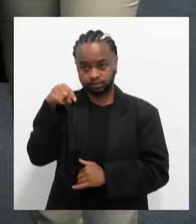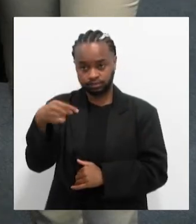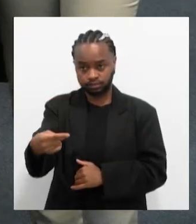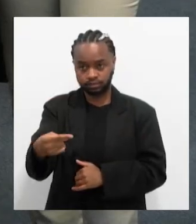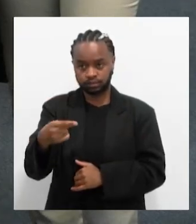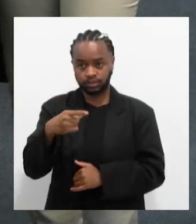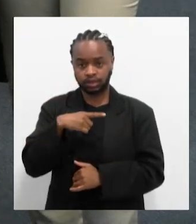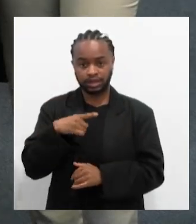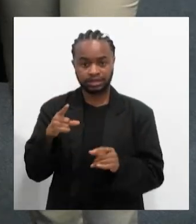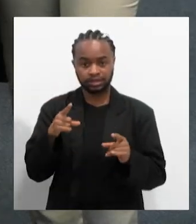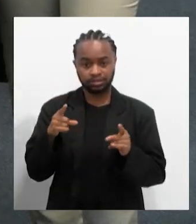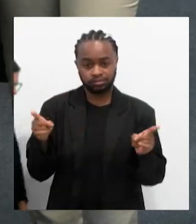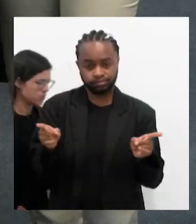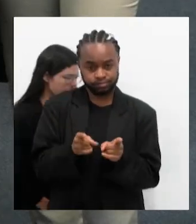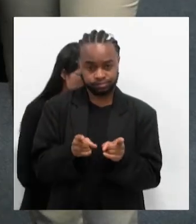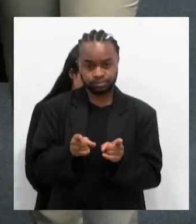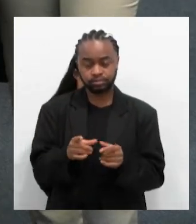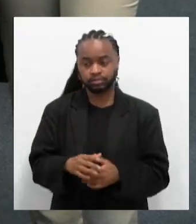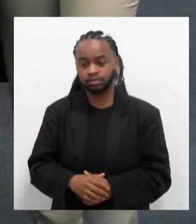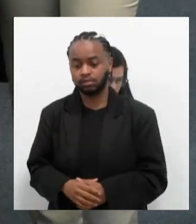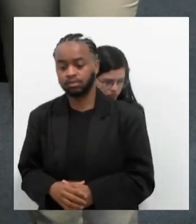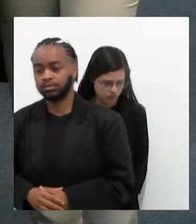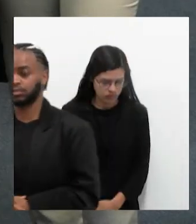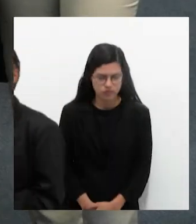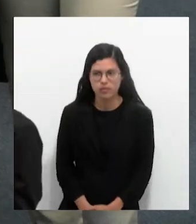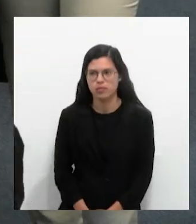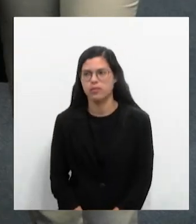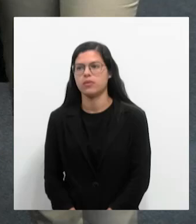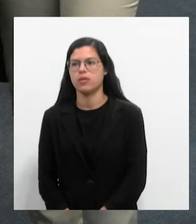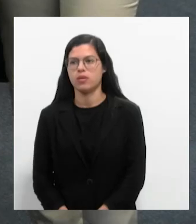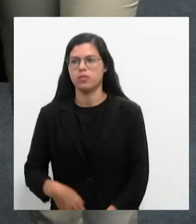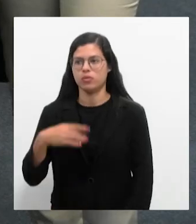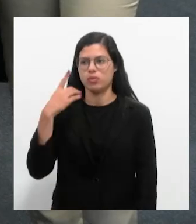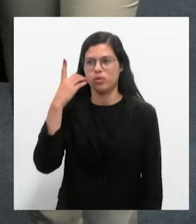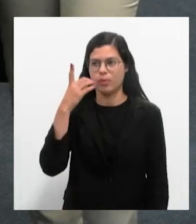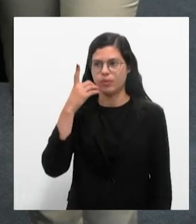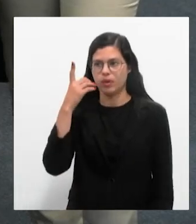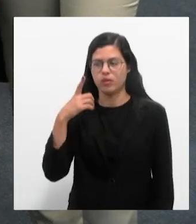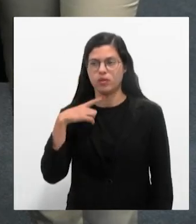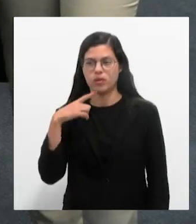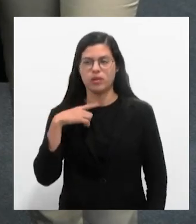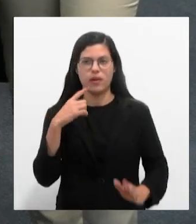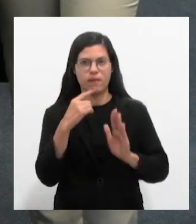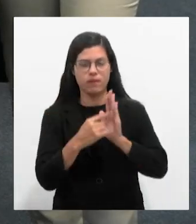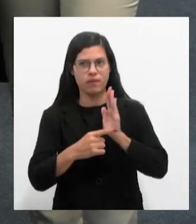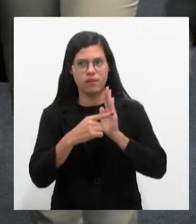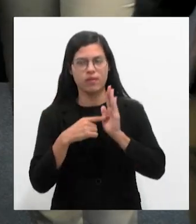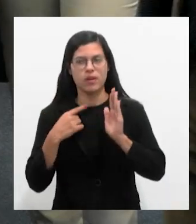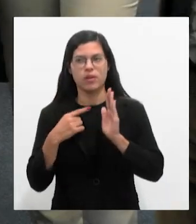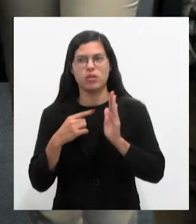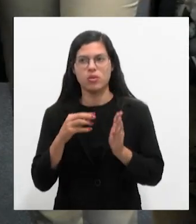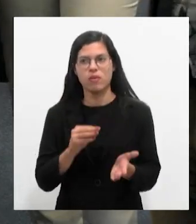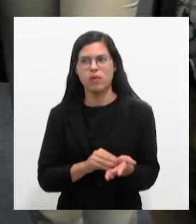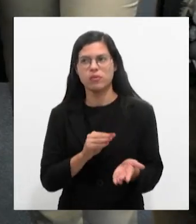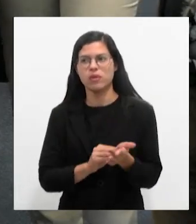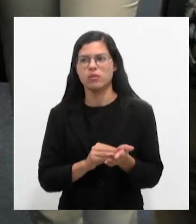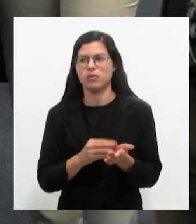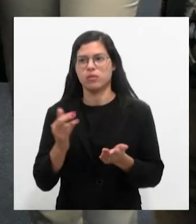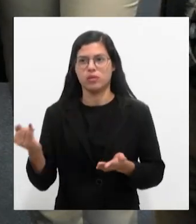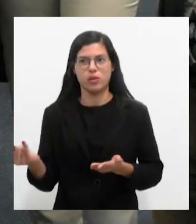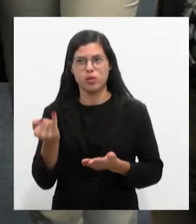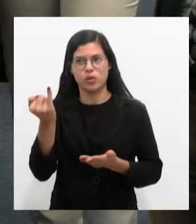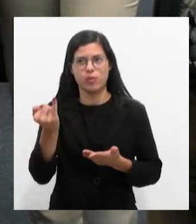semana curta, aqueles deputados que tenham vetos pendentes e que sejam fundamentais para os seus